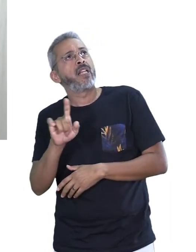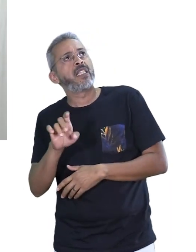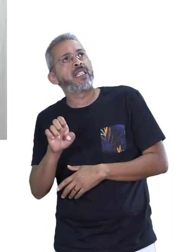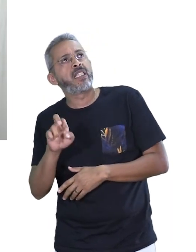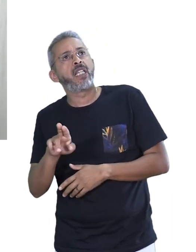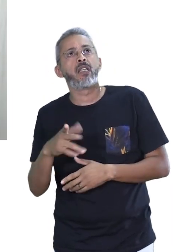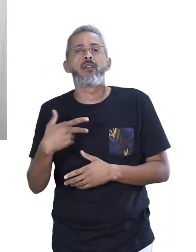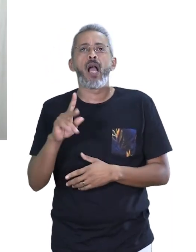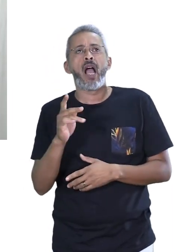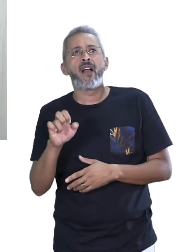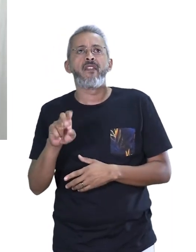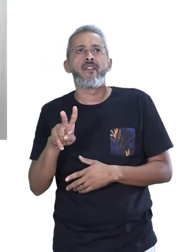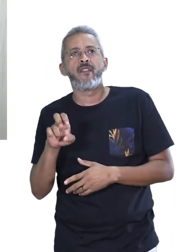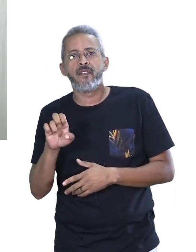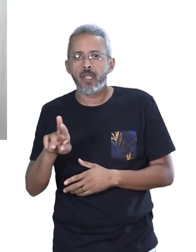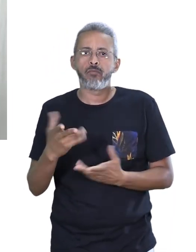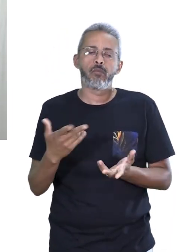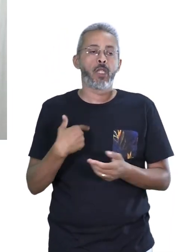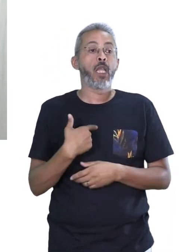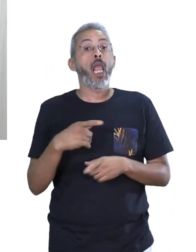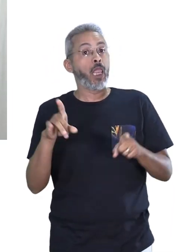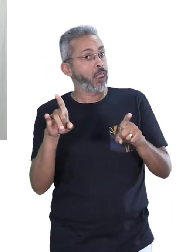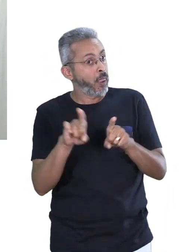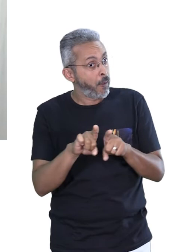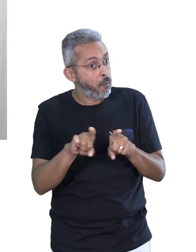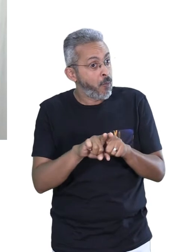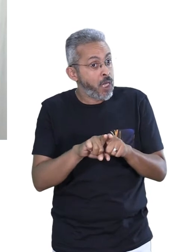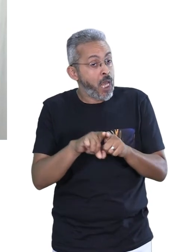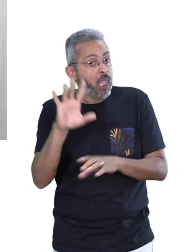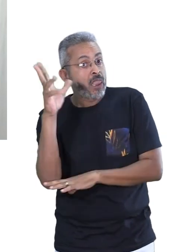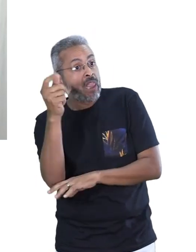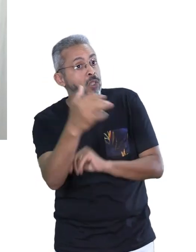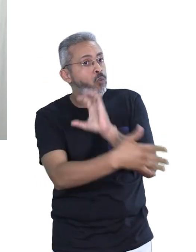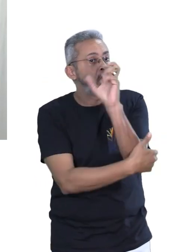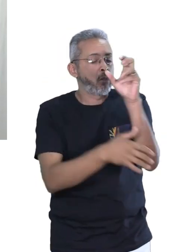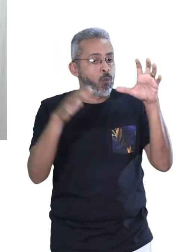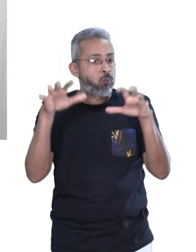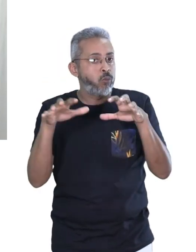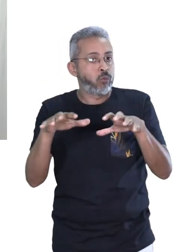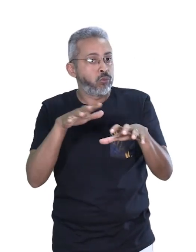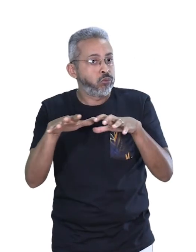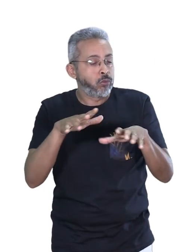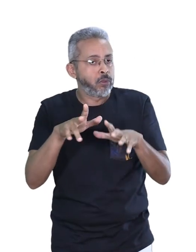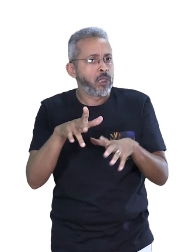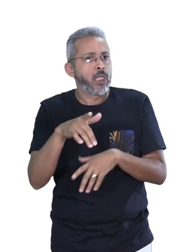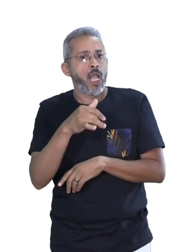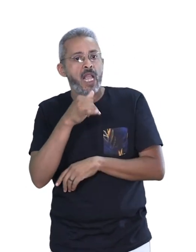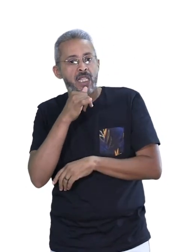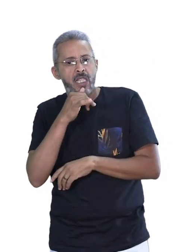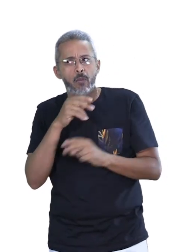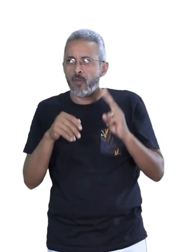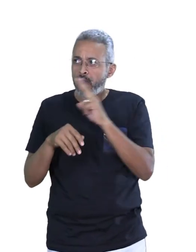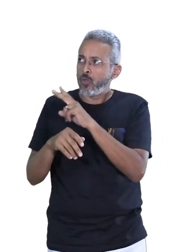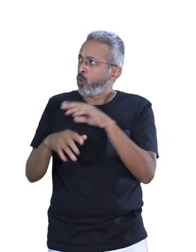ser, existência, haver e fenômenos da natureza. Vejam, choveu